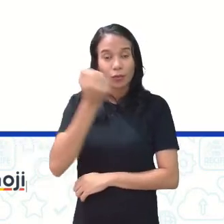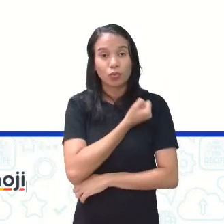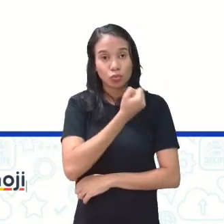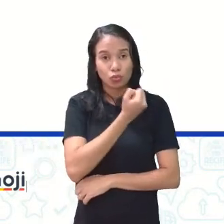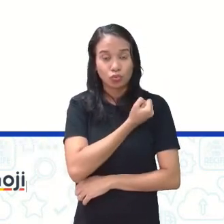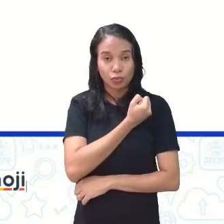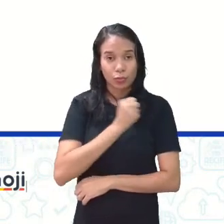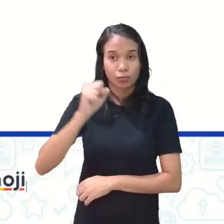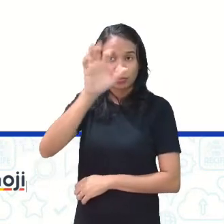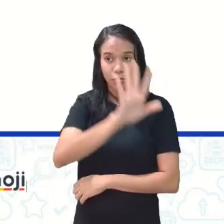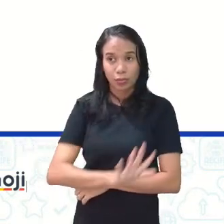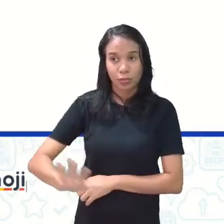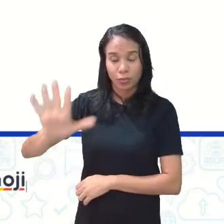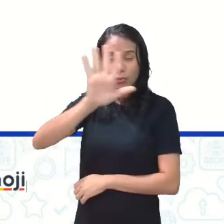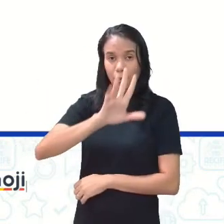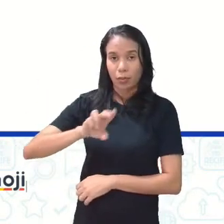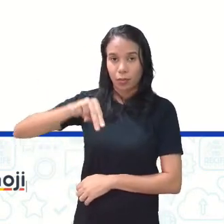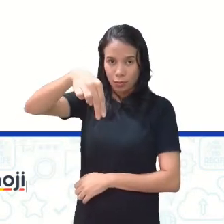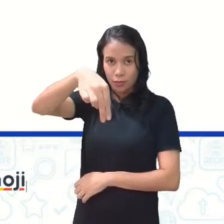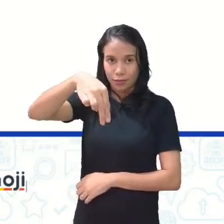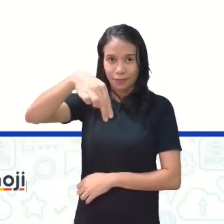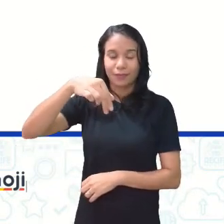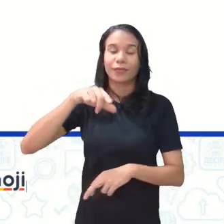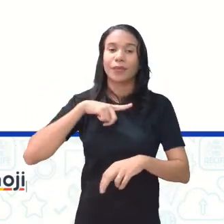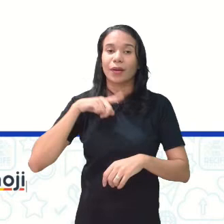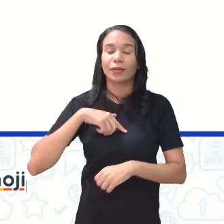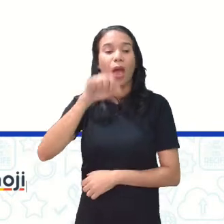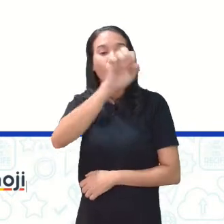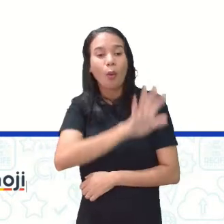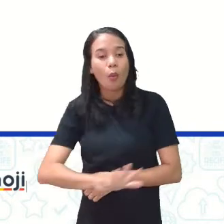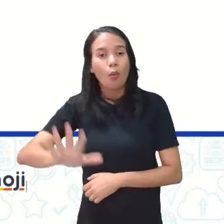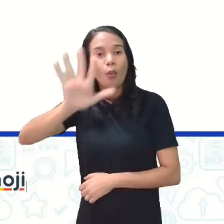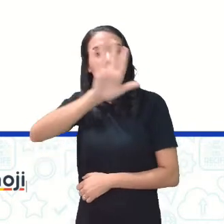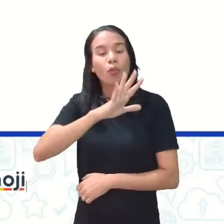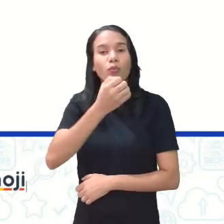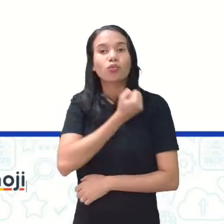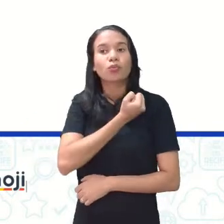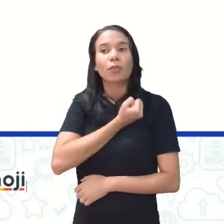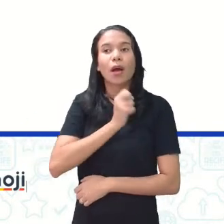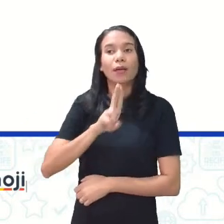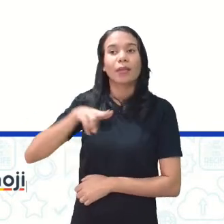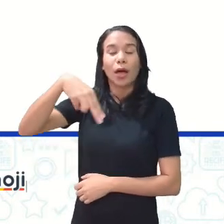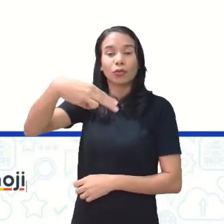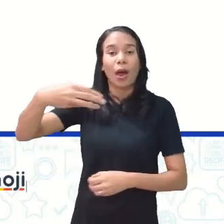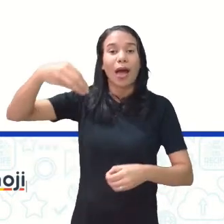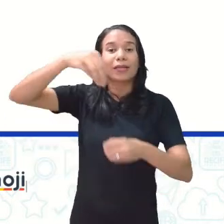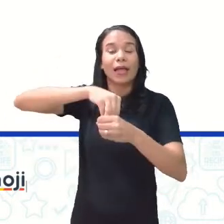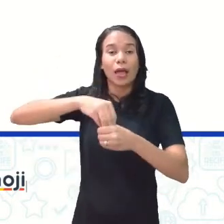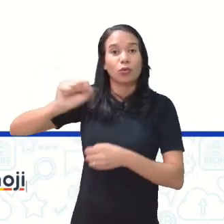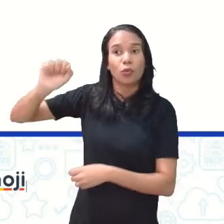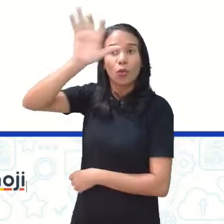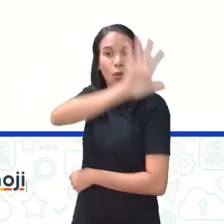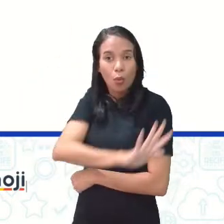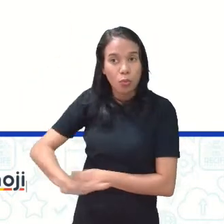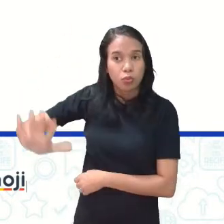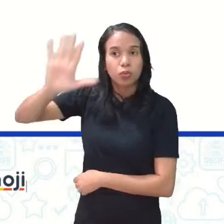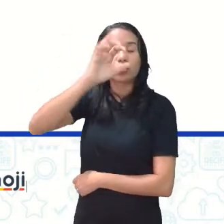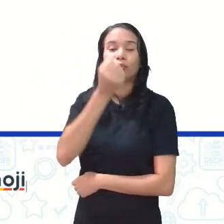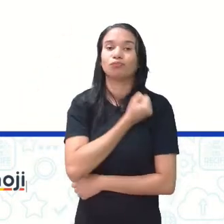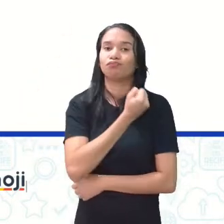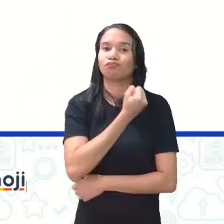conjunto dos números naturais, certo? Esse conjunto dos números naturais está contido no conjunto dos